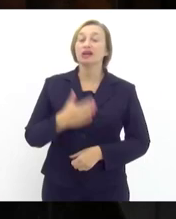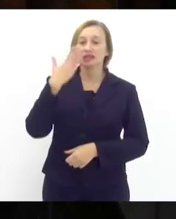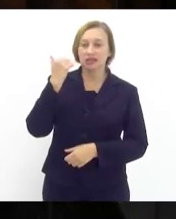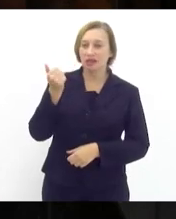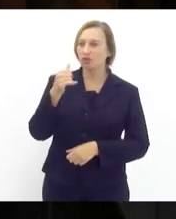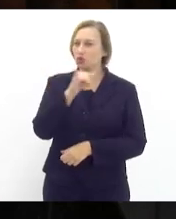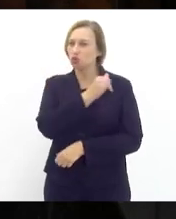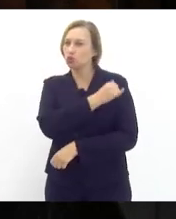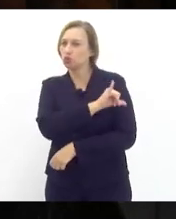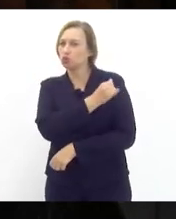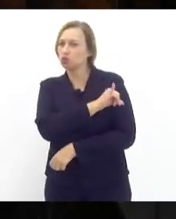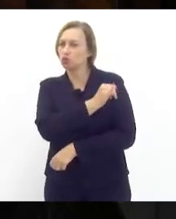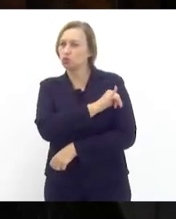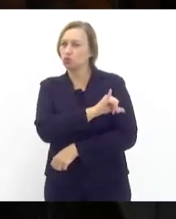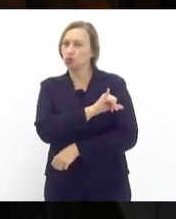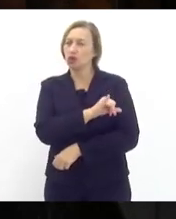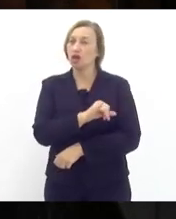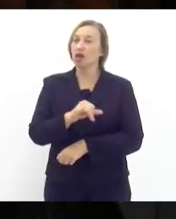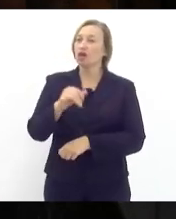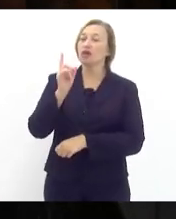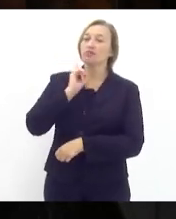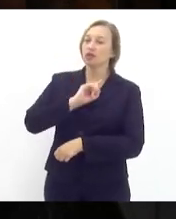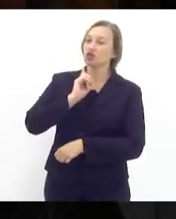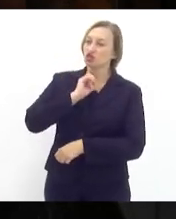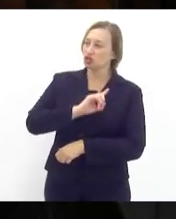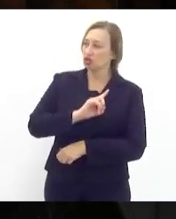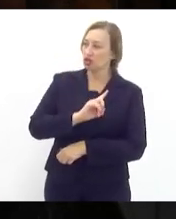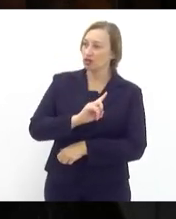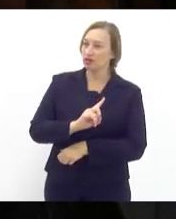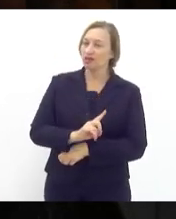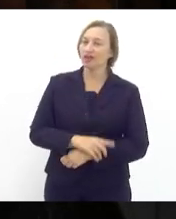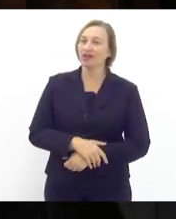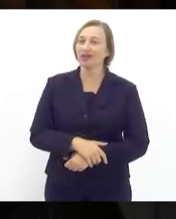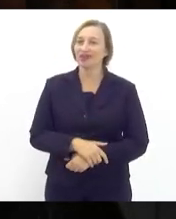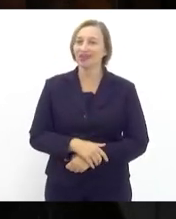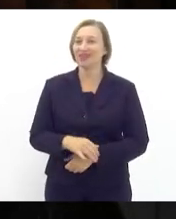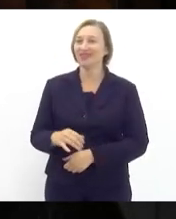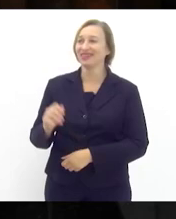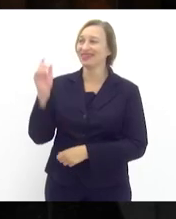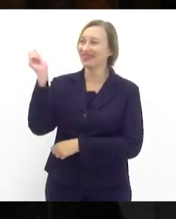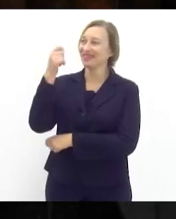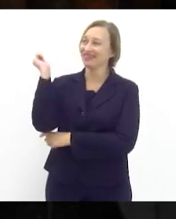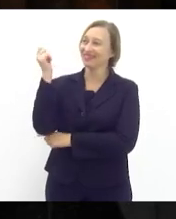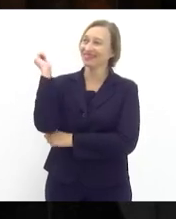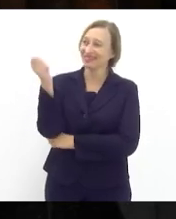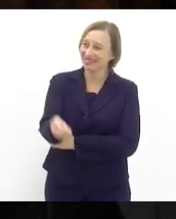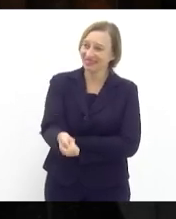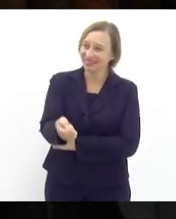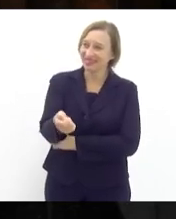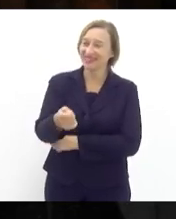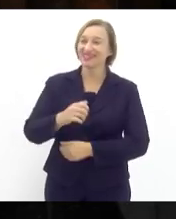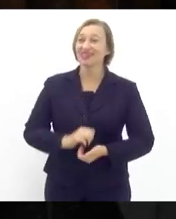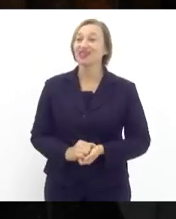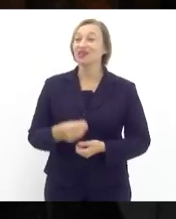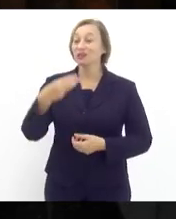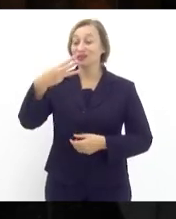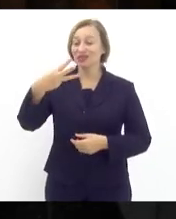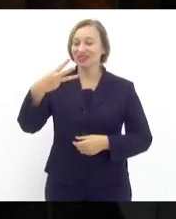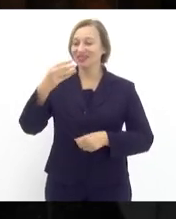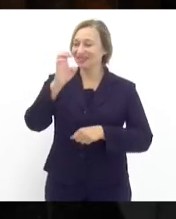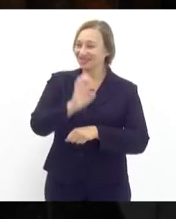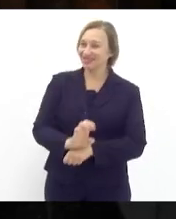o Rio de Janeiro Minas Gerais e o Rio Grande do Sul estão os três